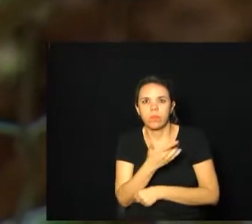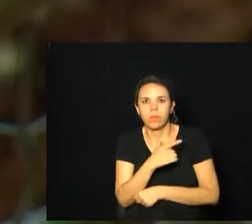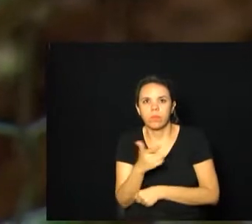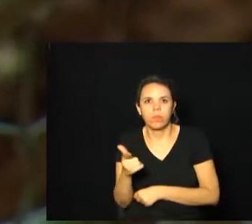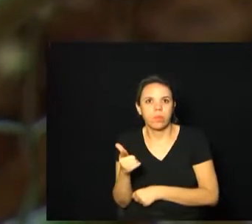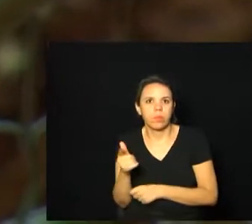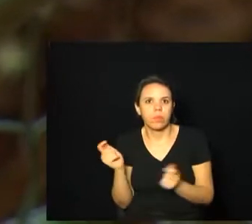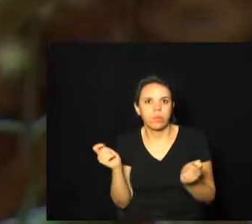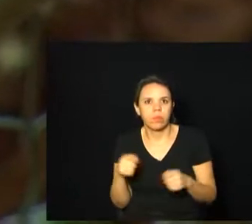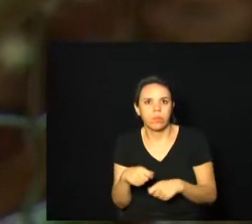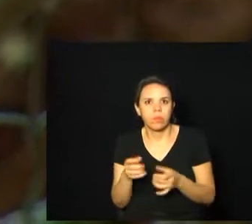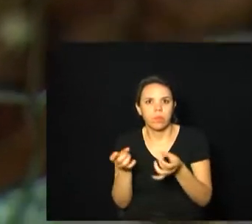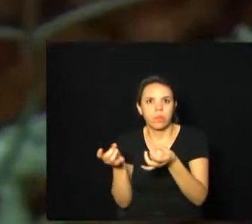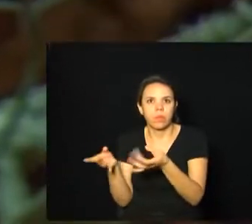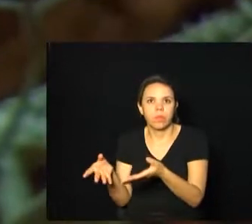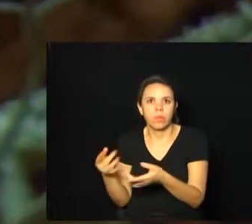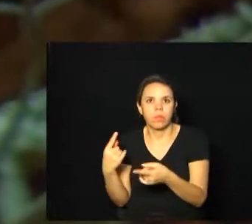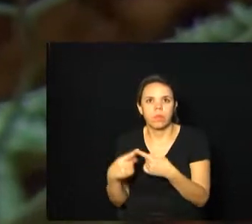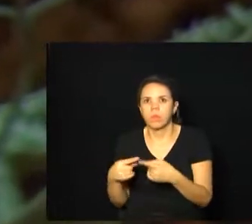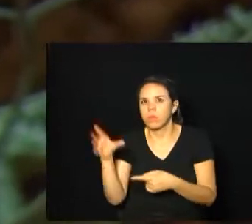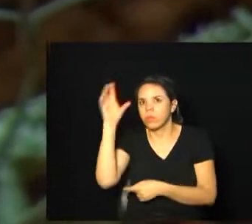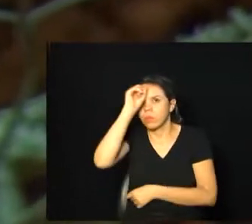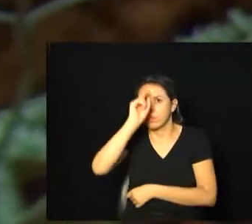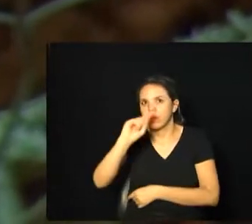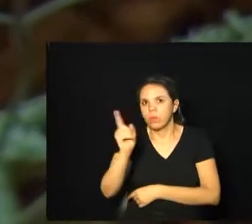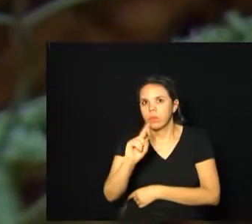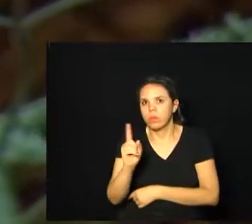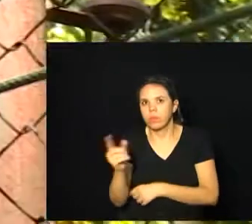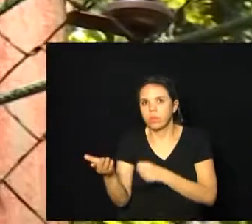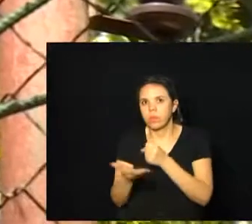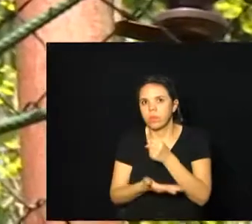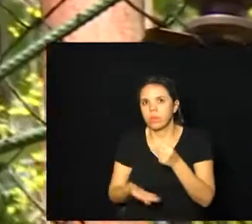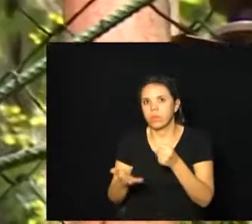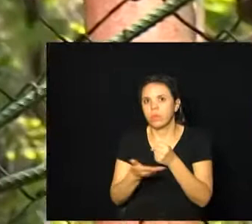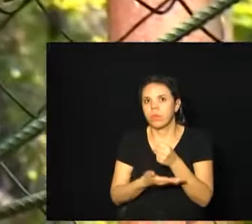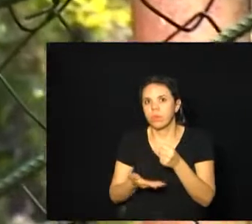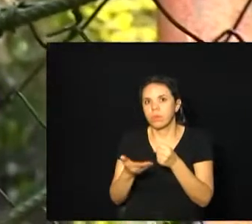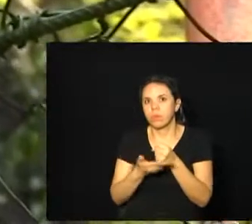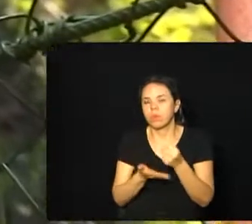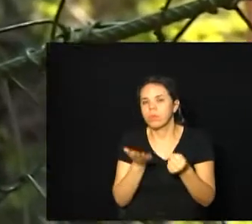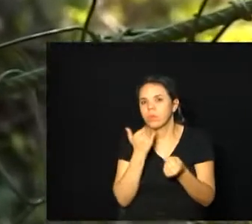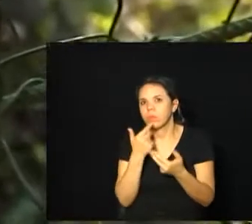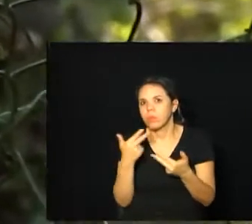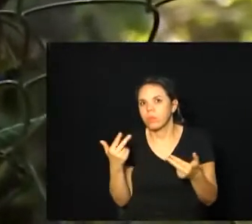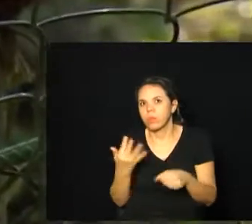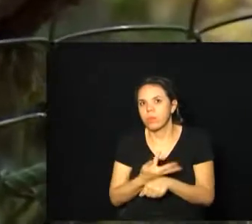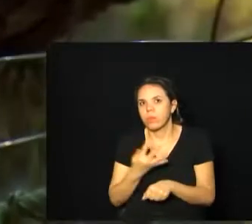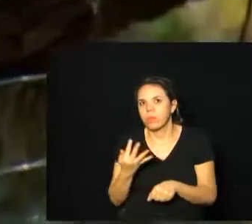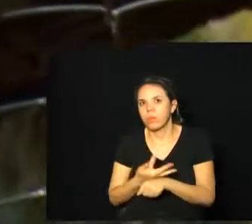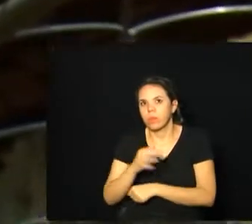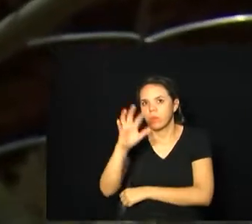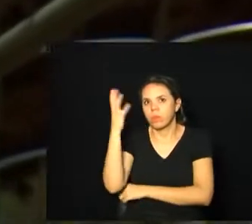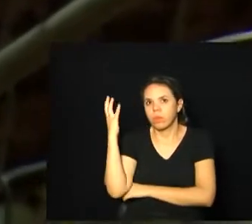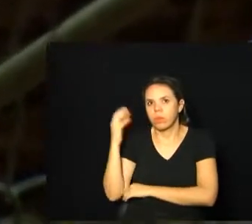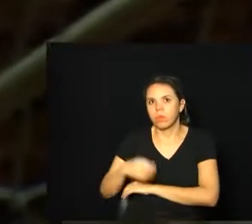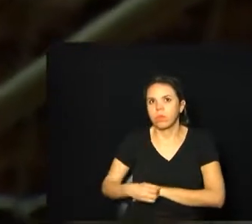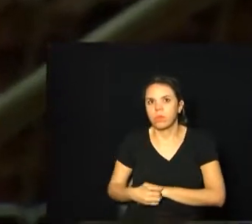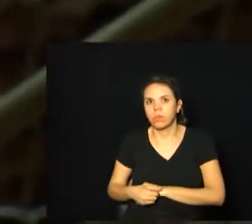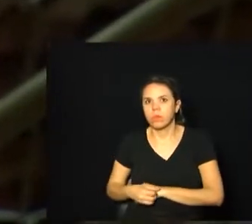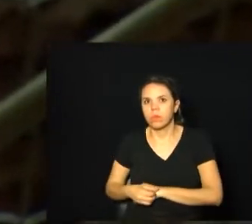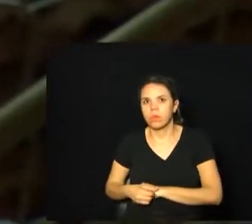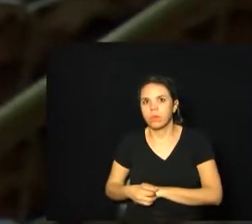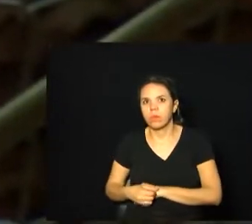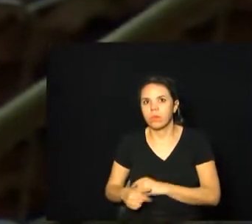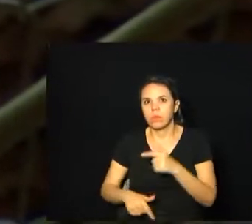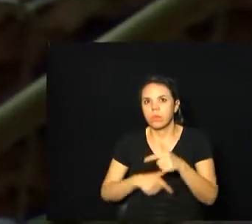ter condições de ser solto, porque ele não aprendeu as questões básicas de buscar o alimento, de sobreviver na natureza. Então, o trabalho